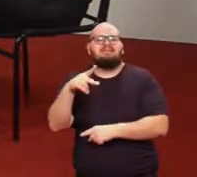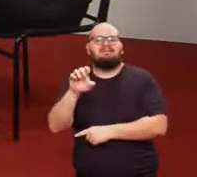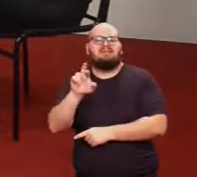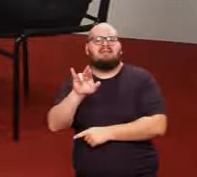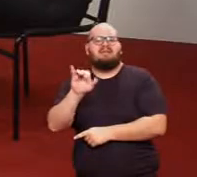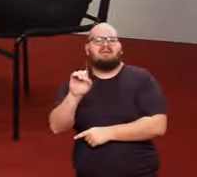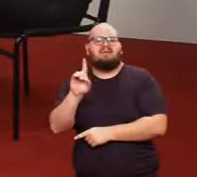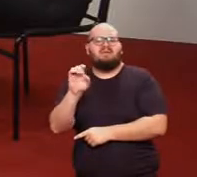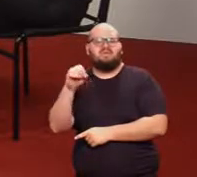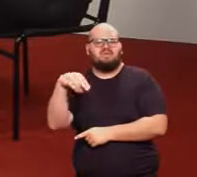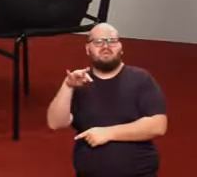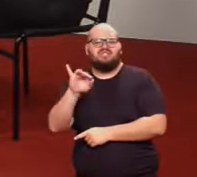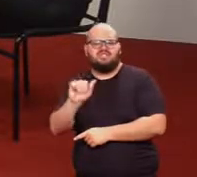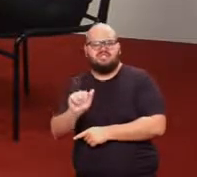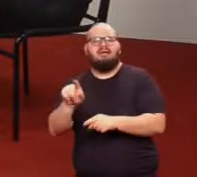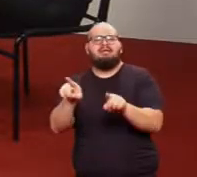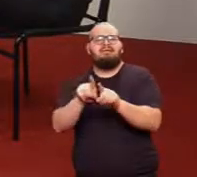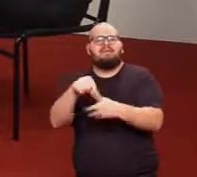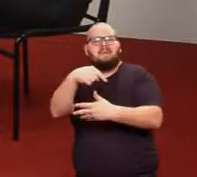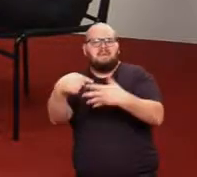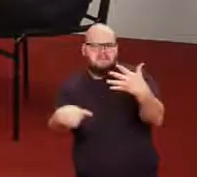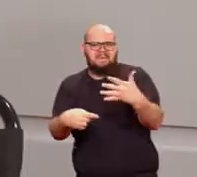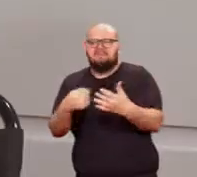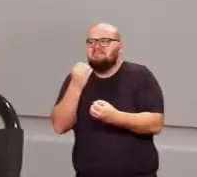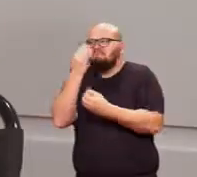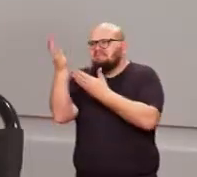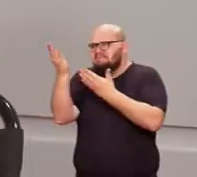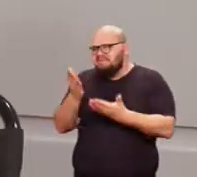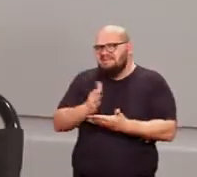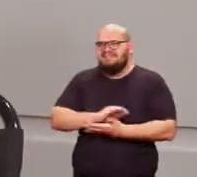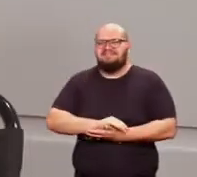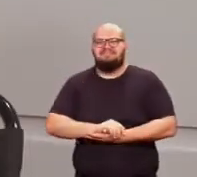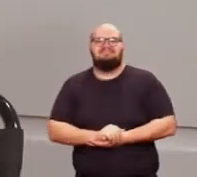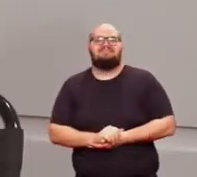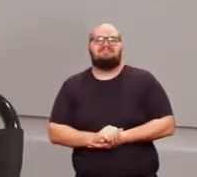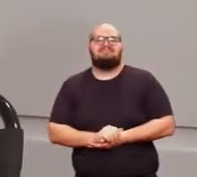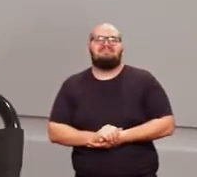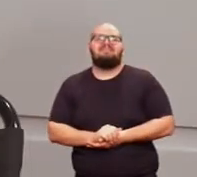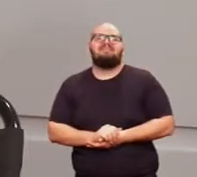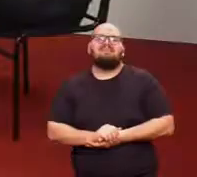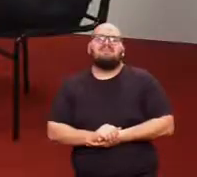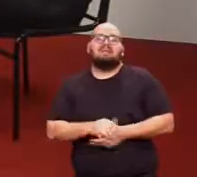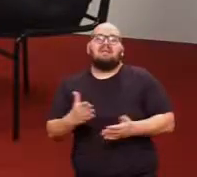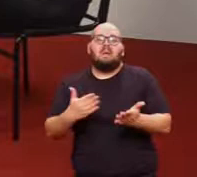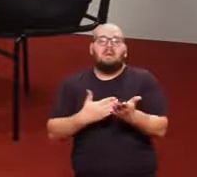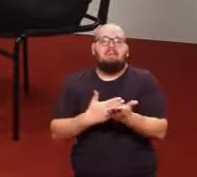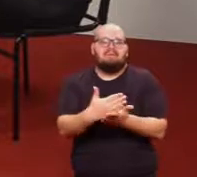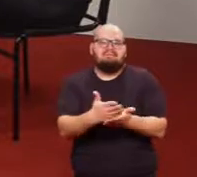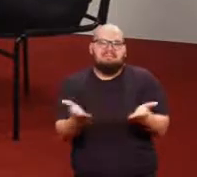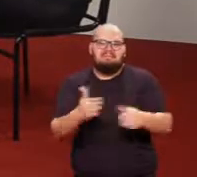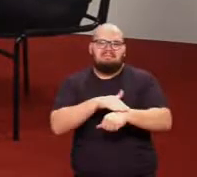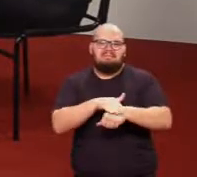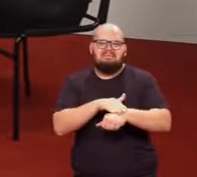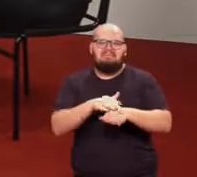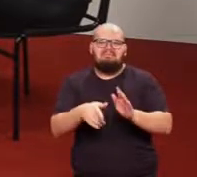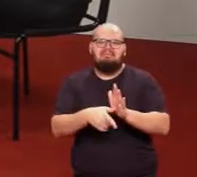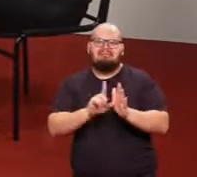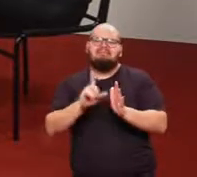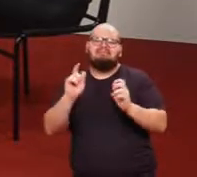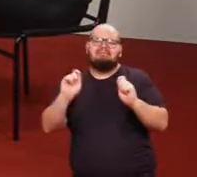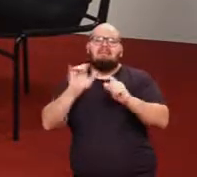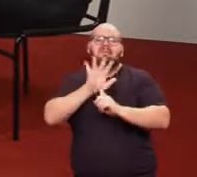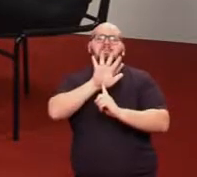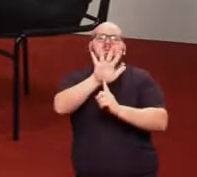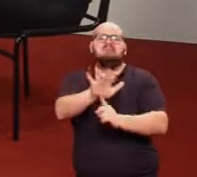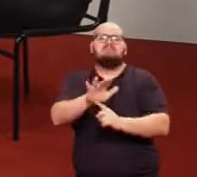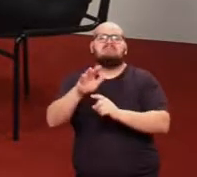como periodontia e implantodontia. Seja muito bem-vinda, professora Vanessa. Antes de nós iniciarmos essa nossa